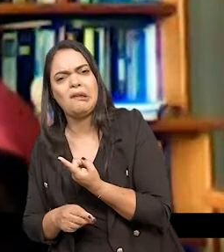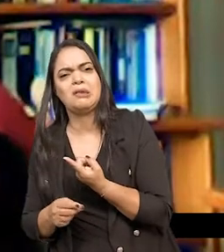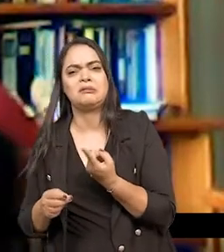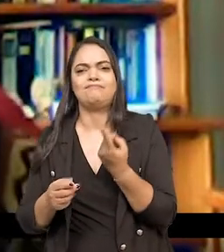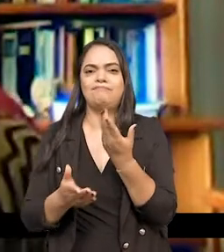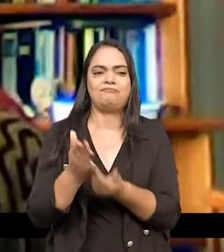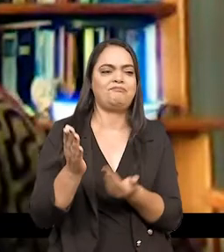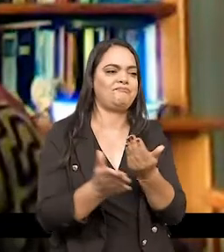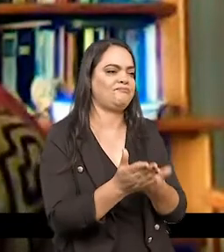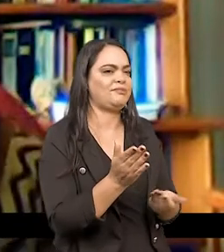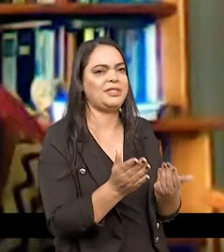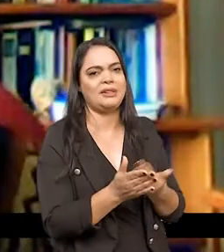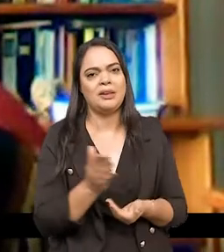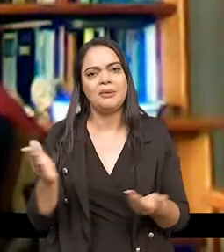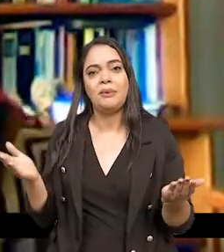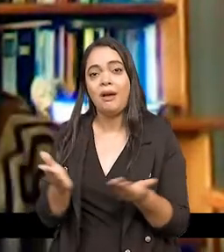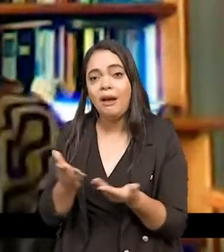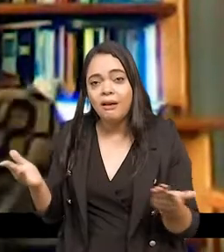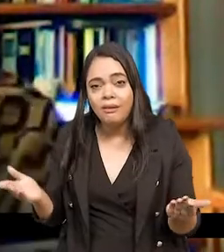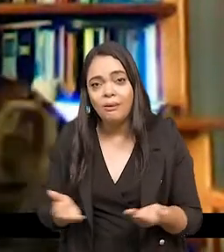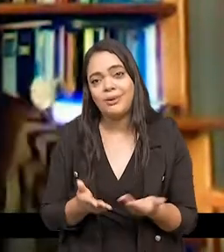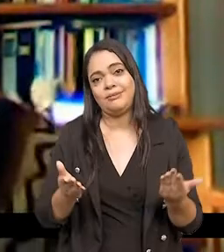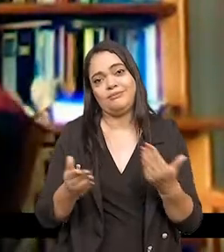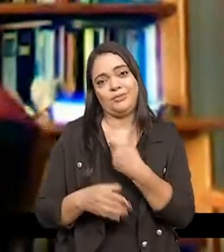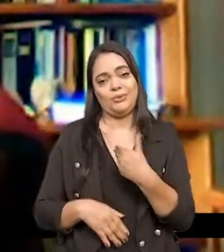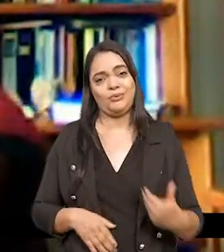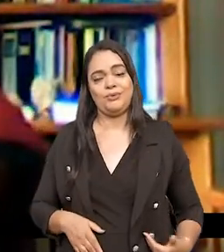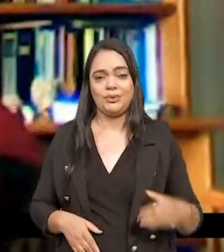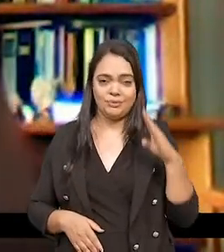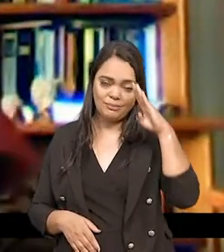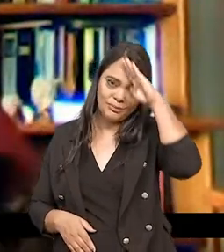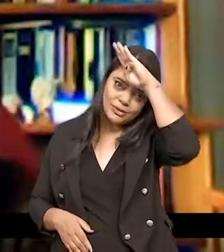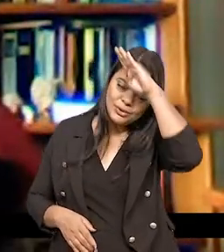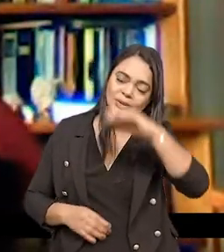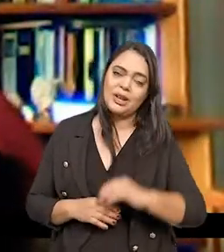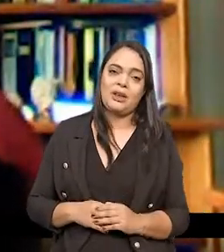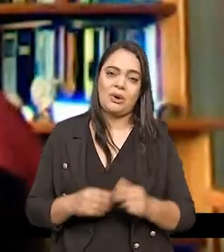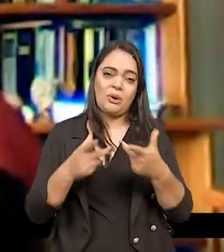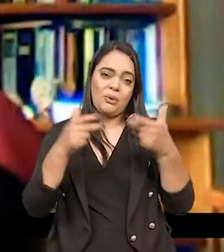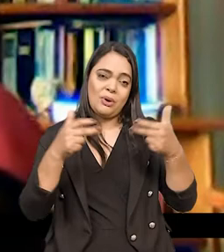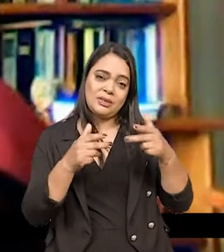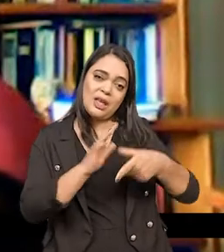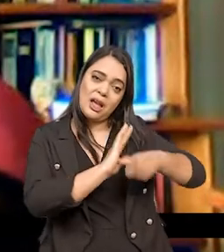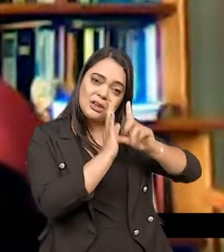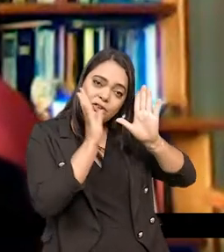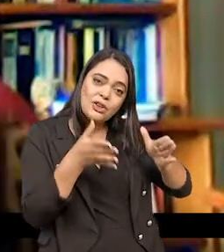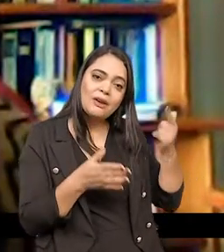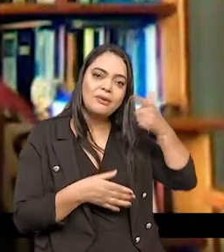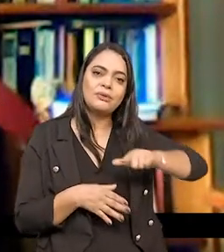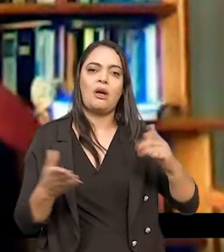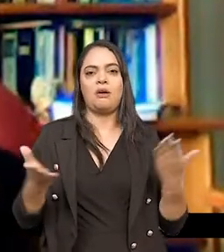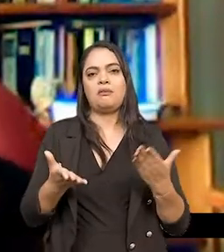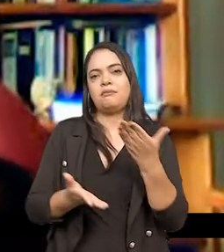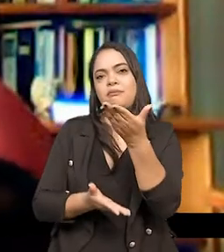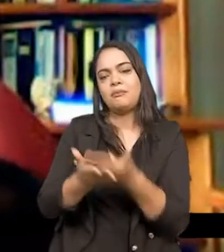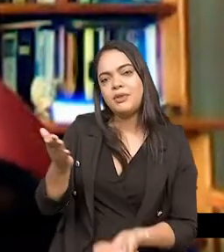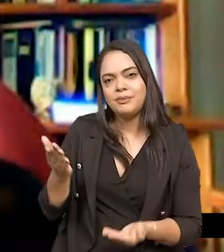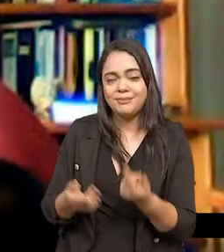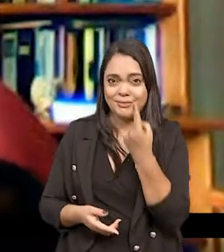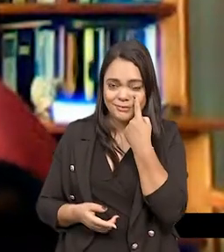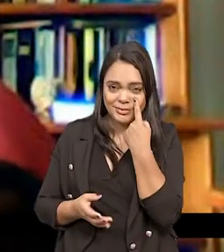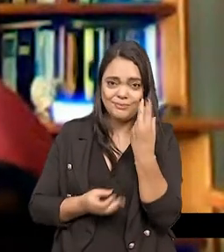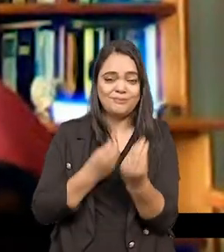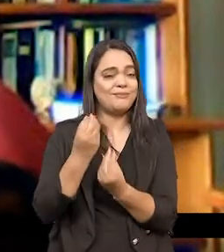agora no governo Bolsonaro. Tá? Estamos perdendo tanto. Coisa que tínhamos já, inclusive, conquistado. Mas eu não... Viu, Dilza,